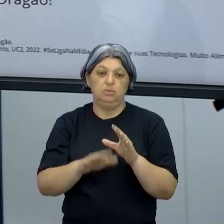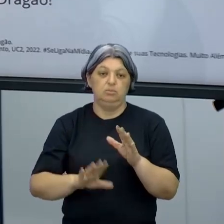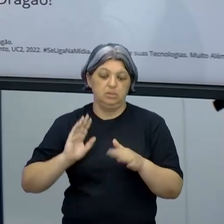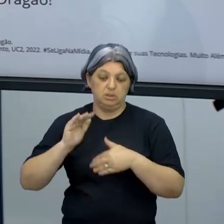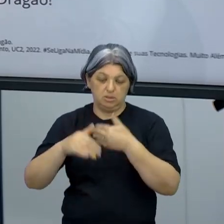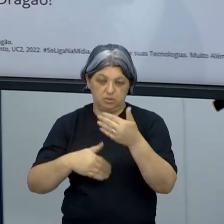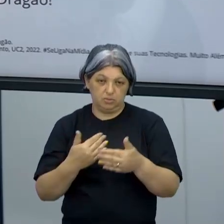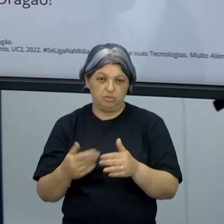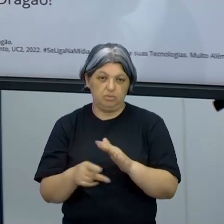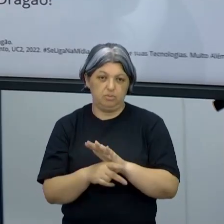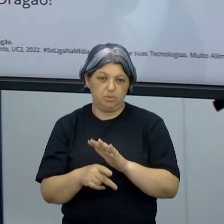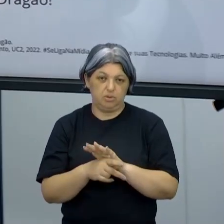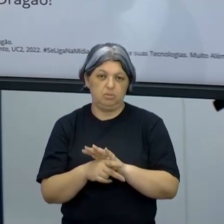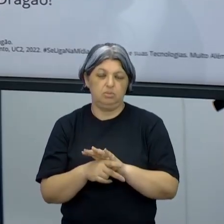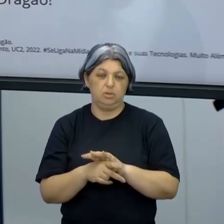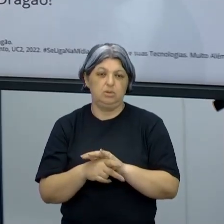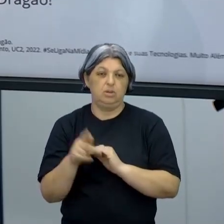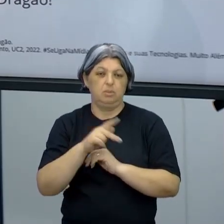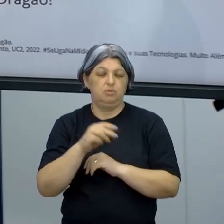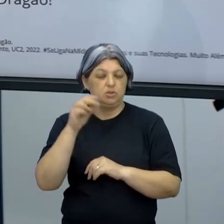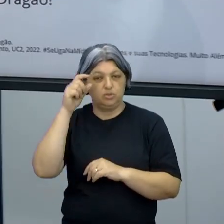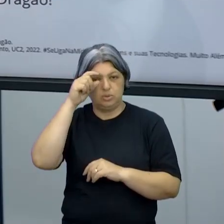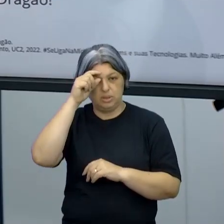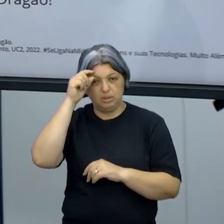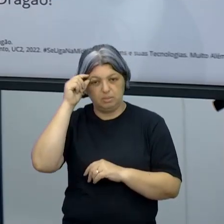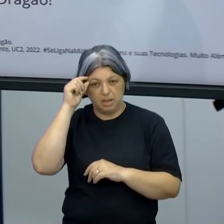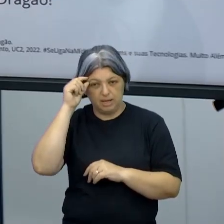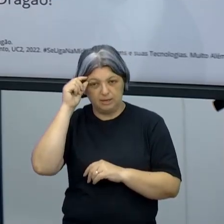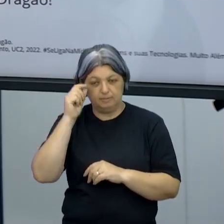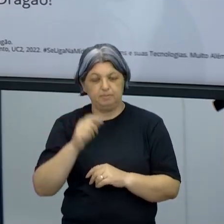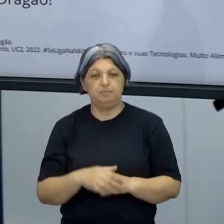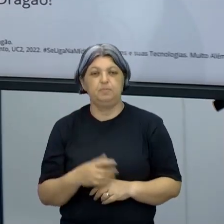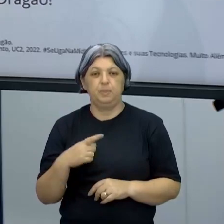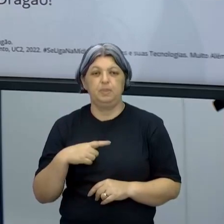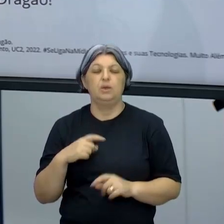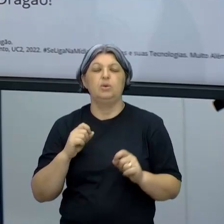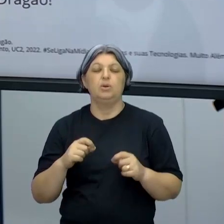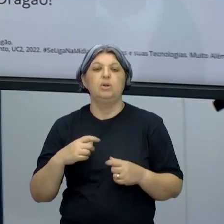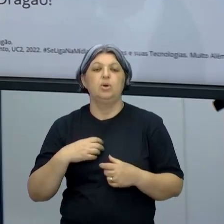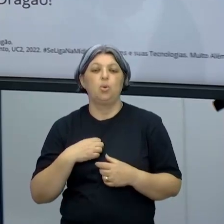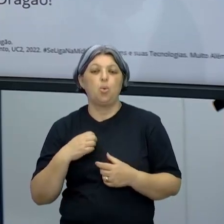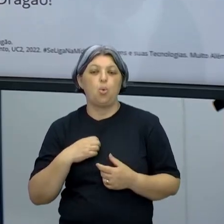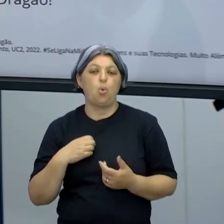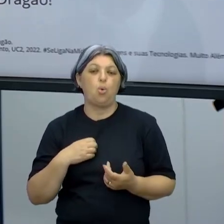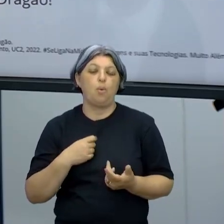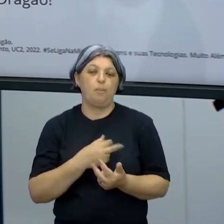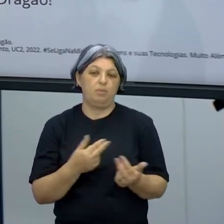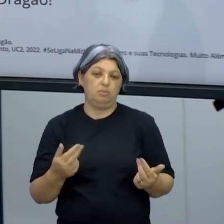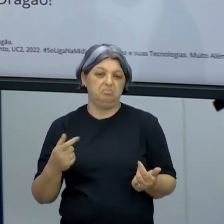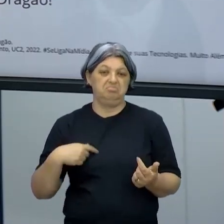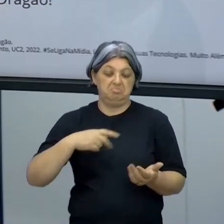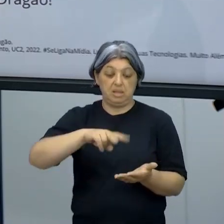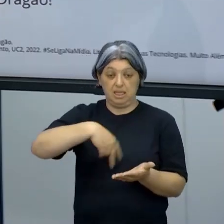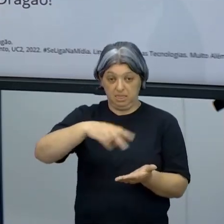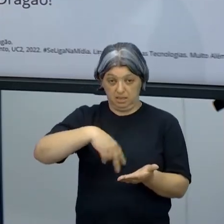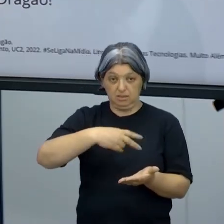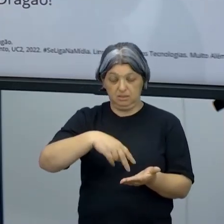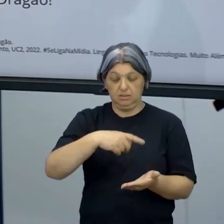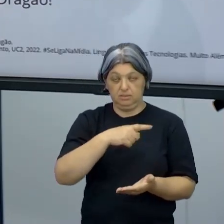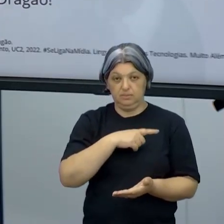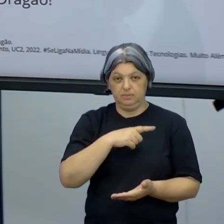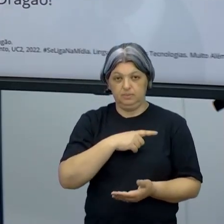desenvolvendo no componente aqui da Promara. E também temos a questão do figurino. Quando a gente fala do figurino na dança, nós